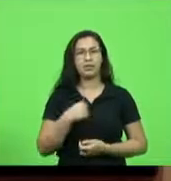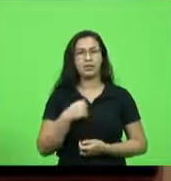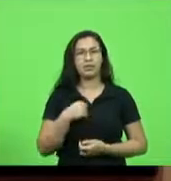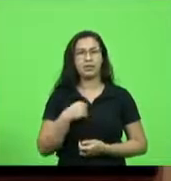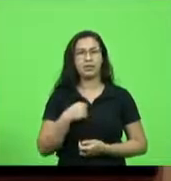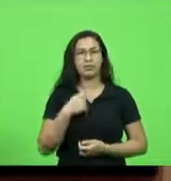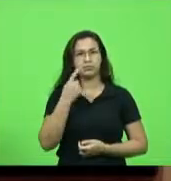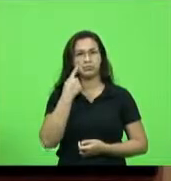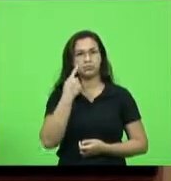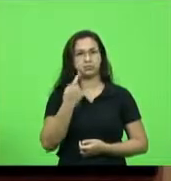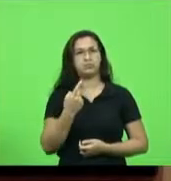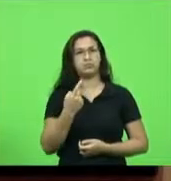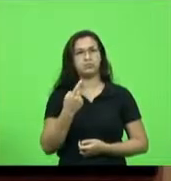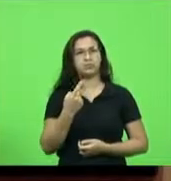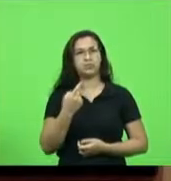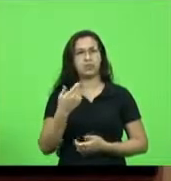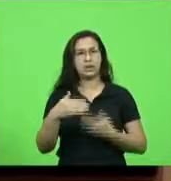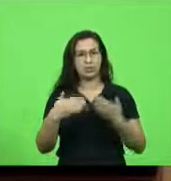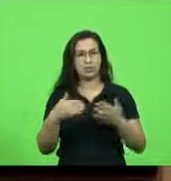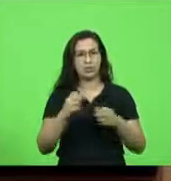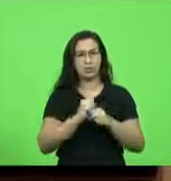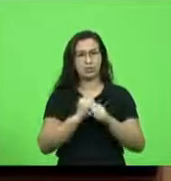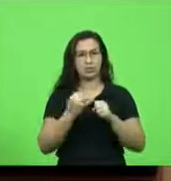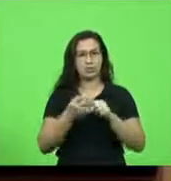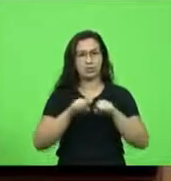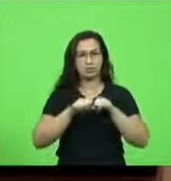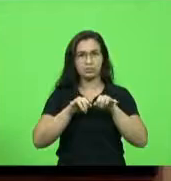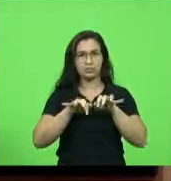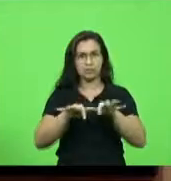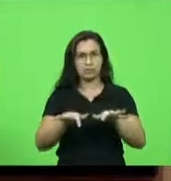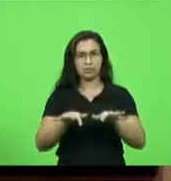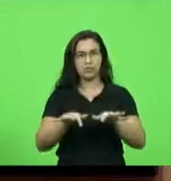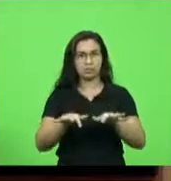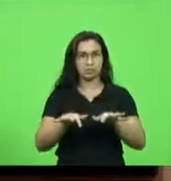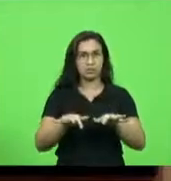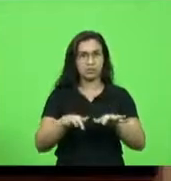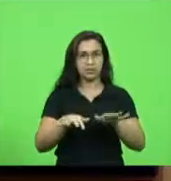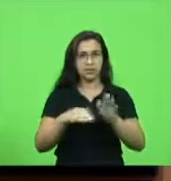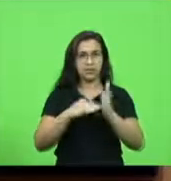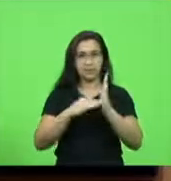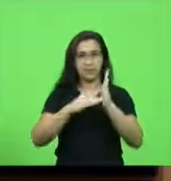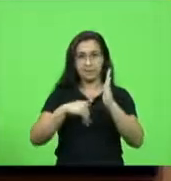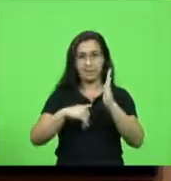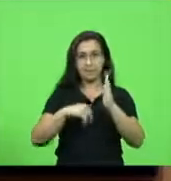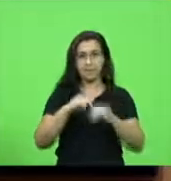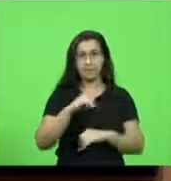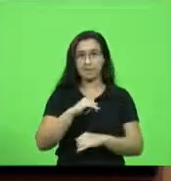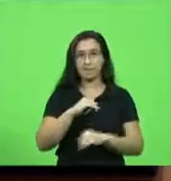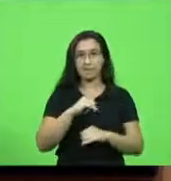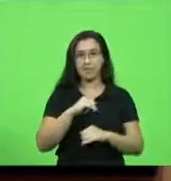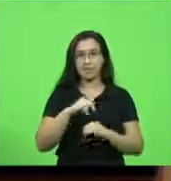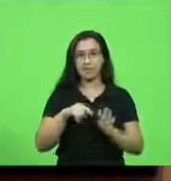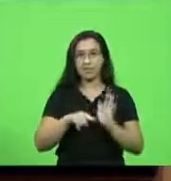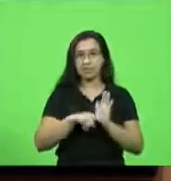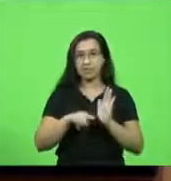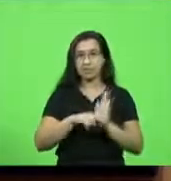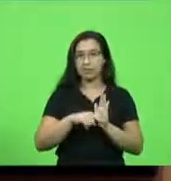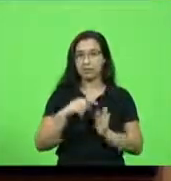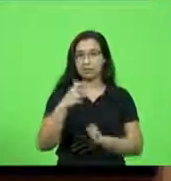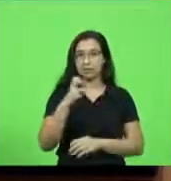nós tivemos, pós-pandemia, um saldo negativo de 530